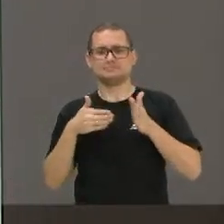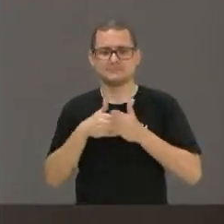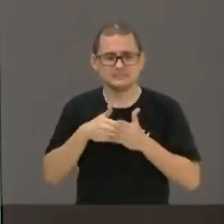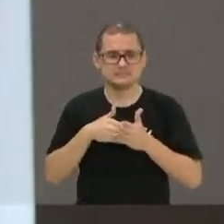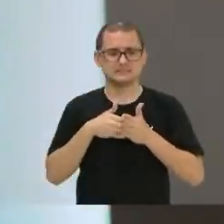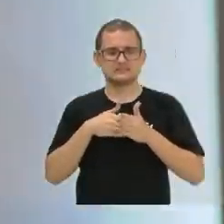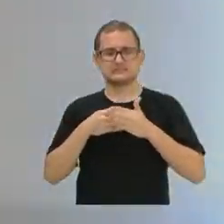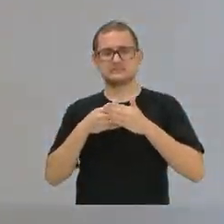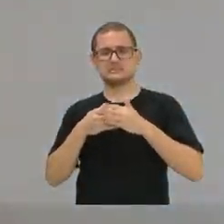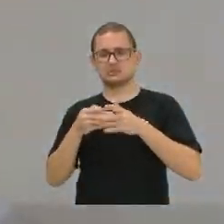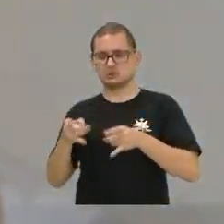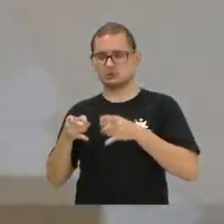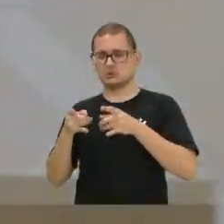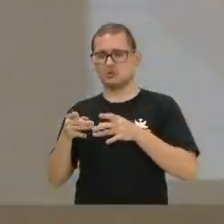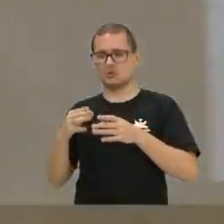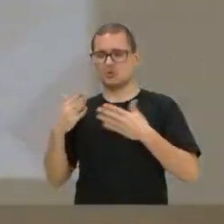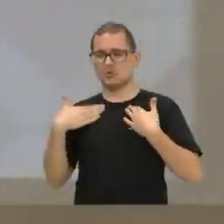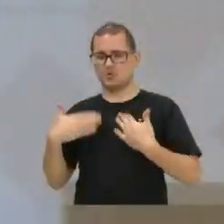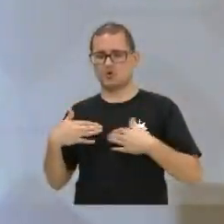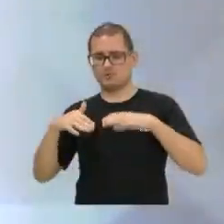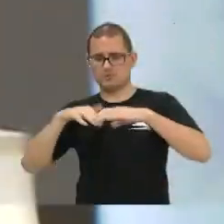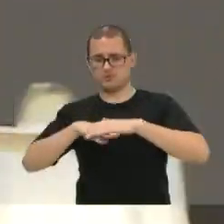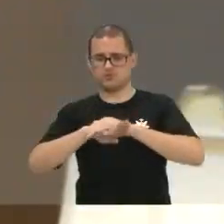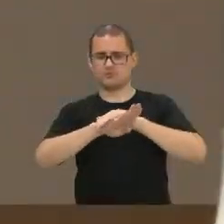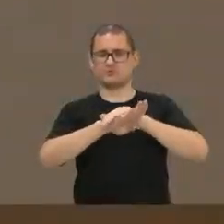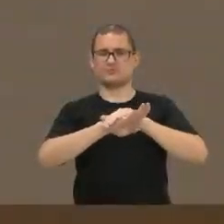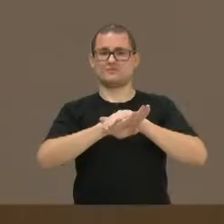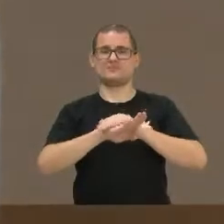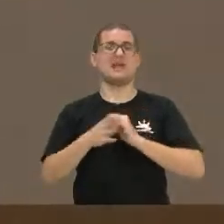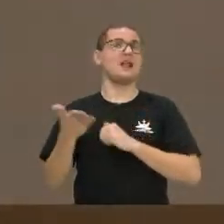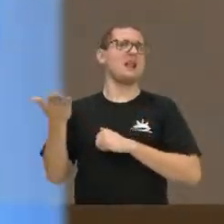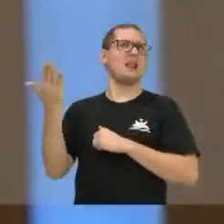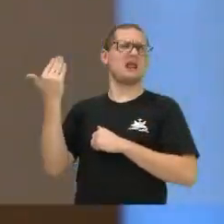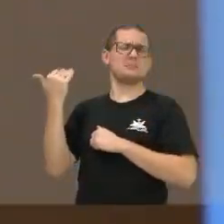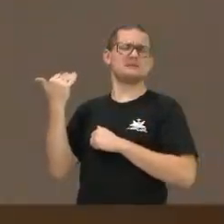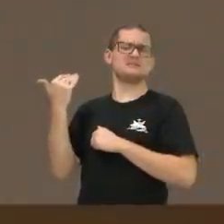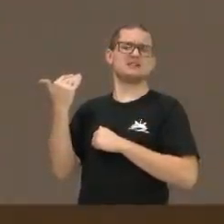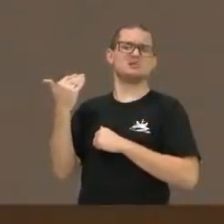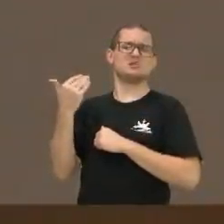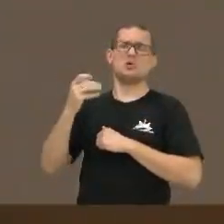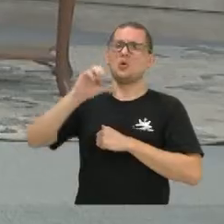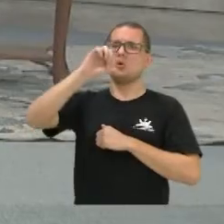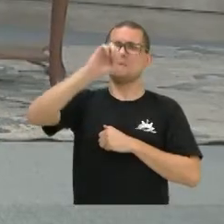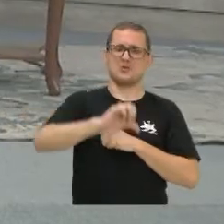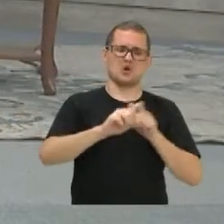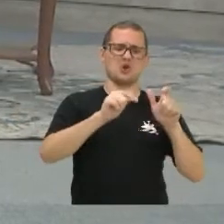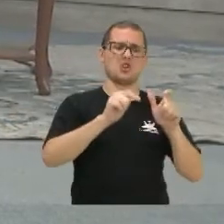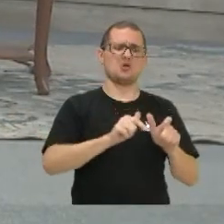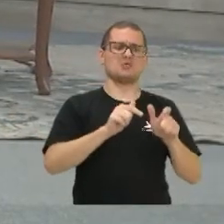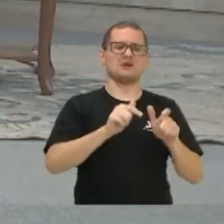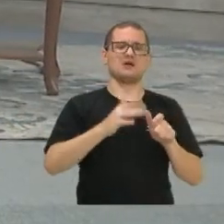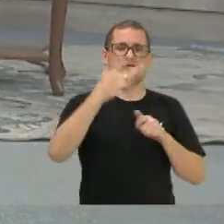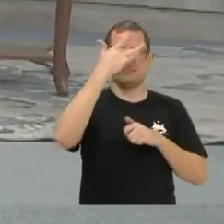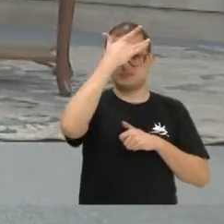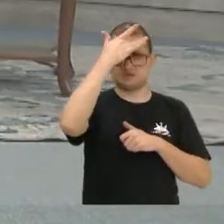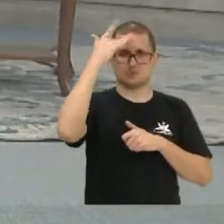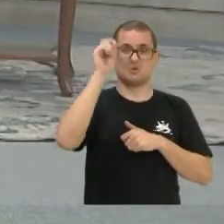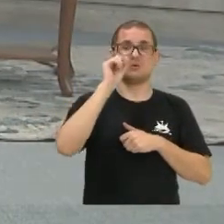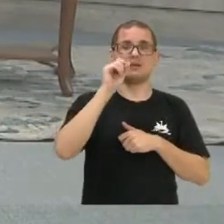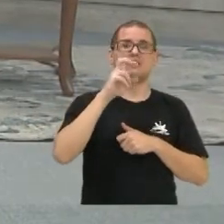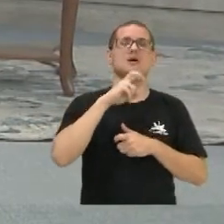o pior dos destinos ou mais ultrajante dos fins de alguém era